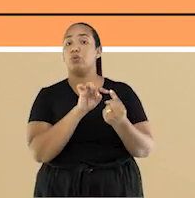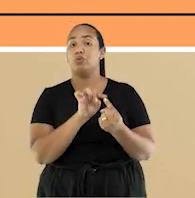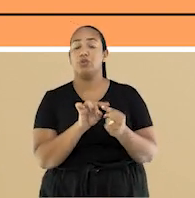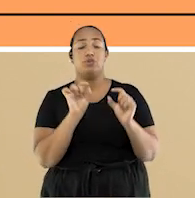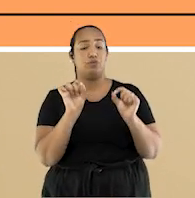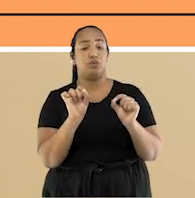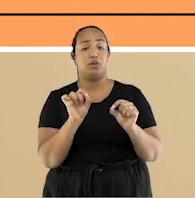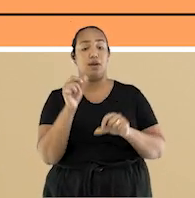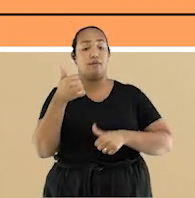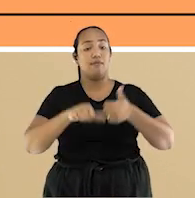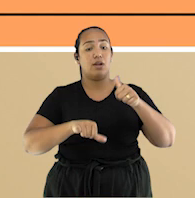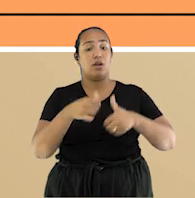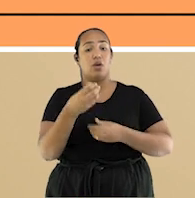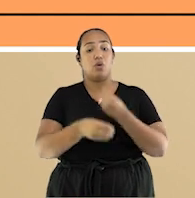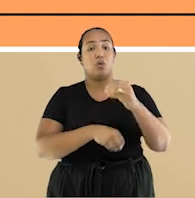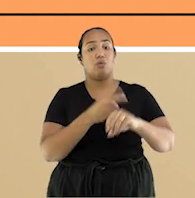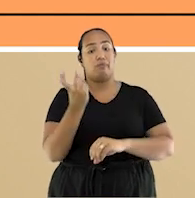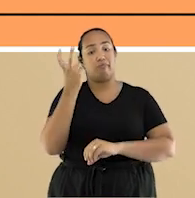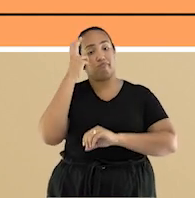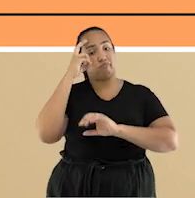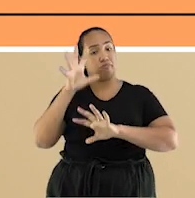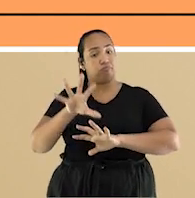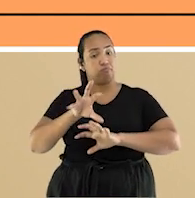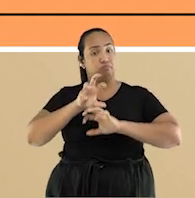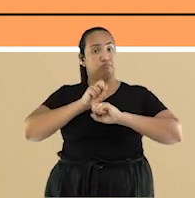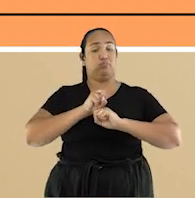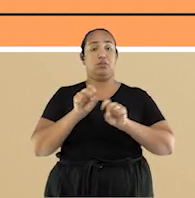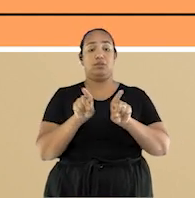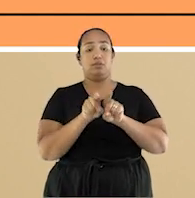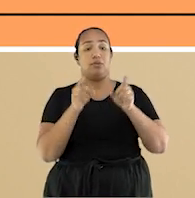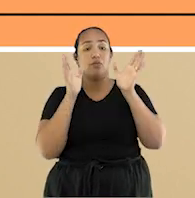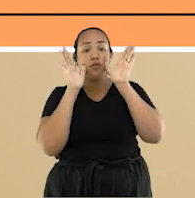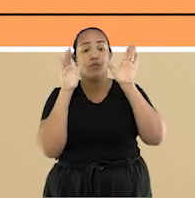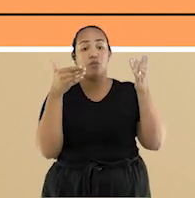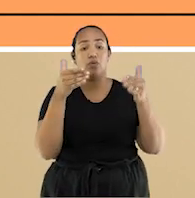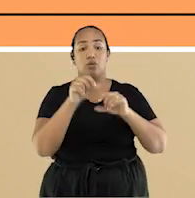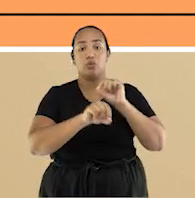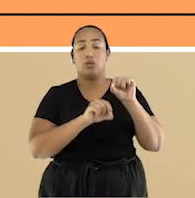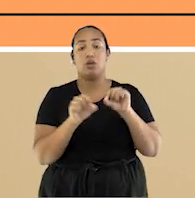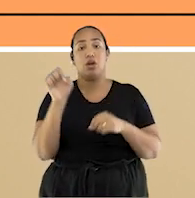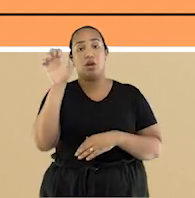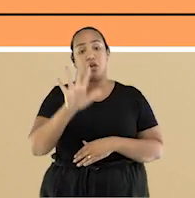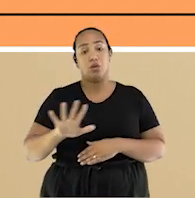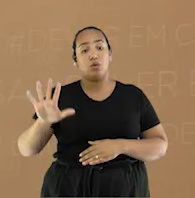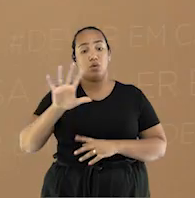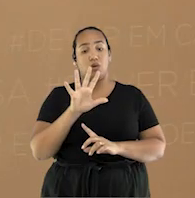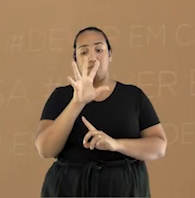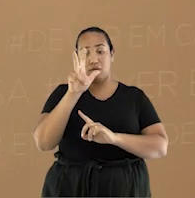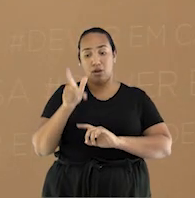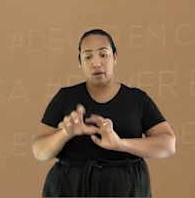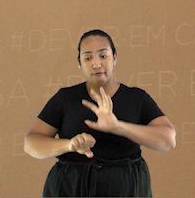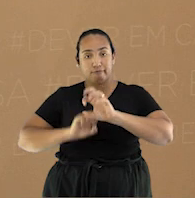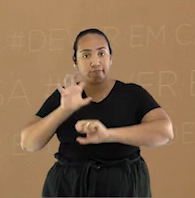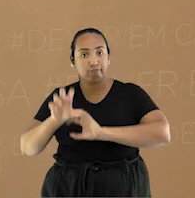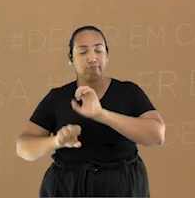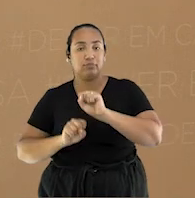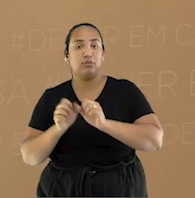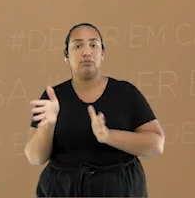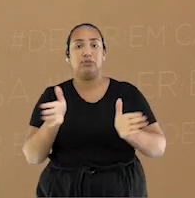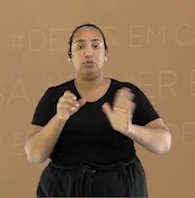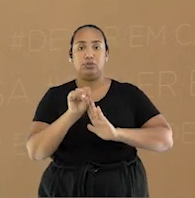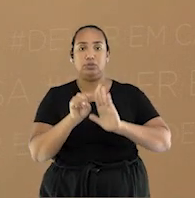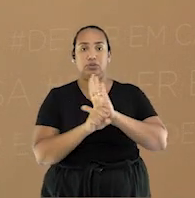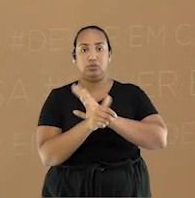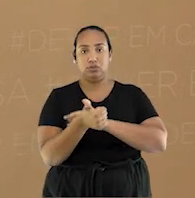apropriação cultural com ênfase na exploração europeia sobre a África do século XIX. Estudantes,